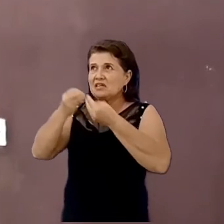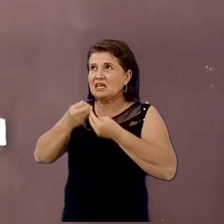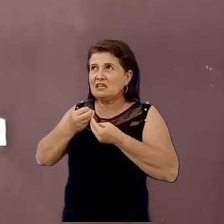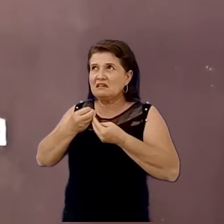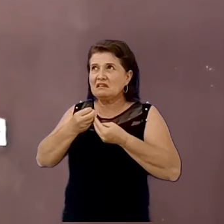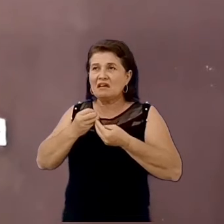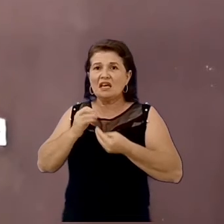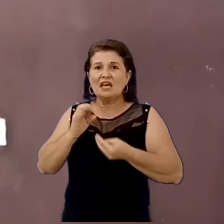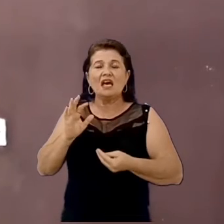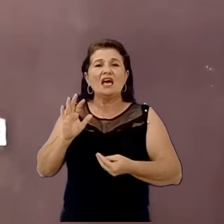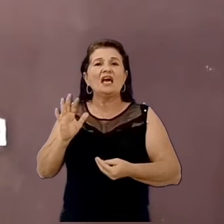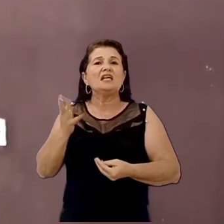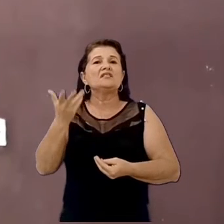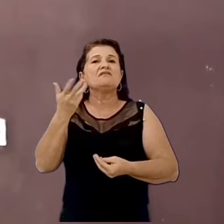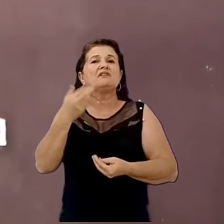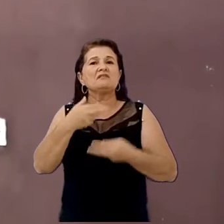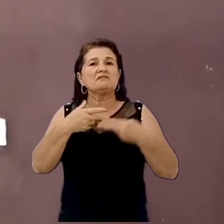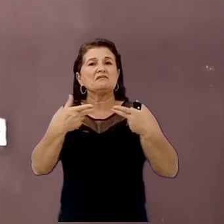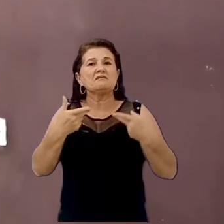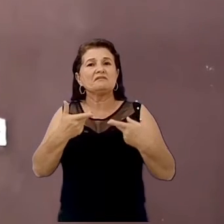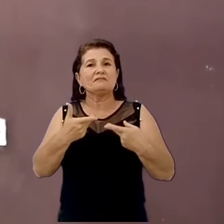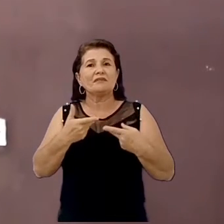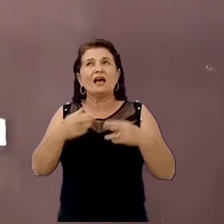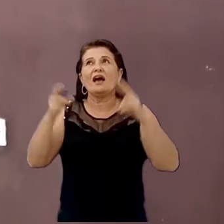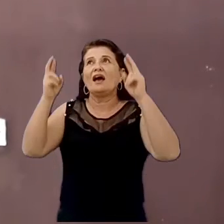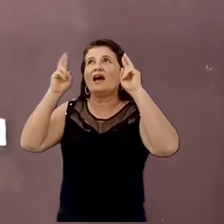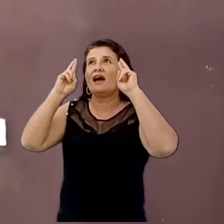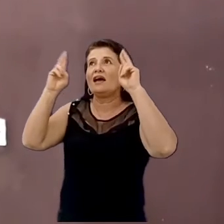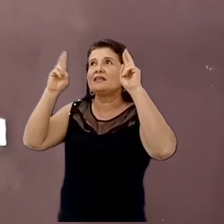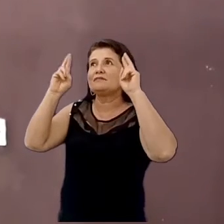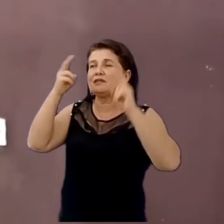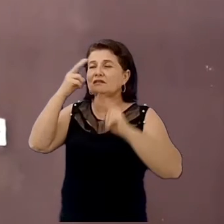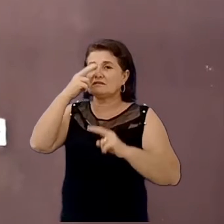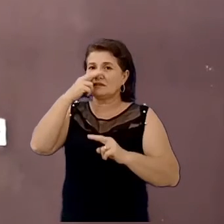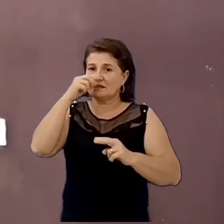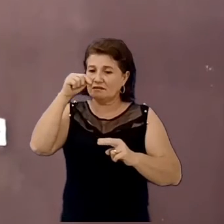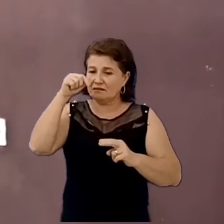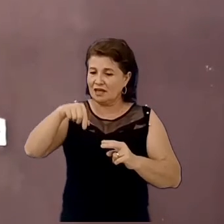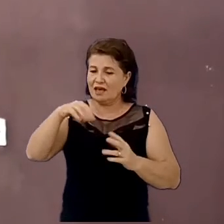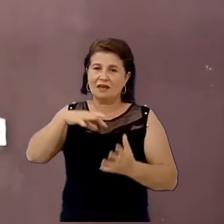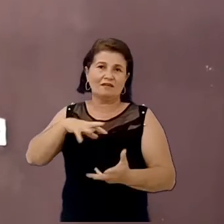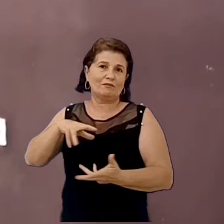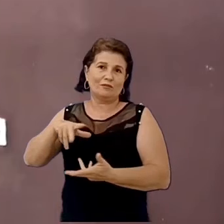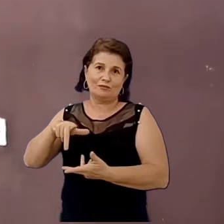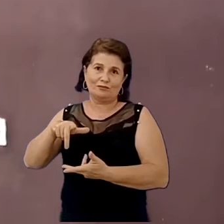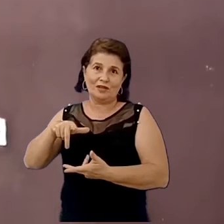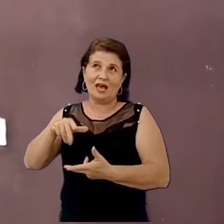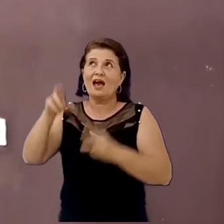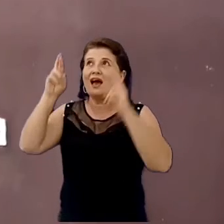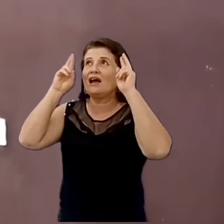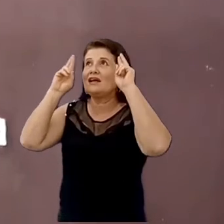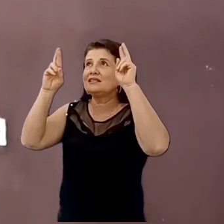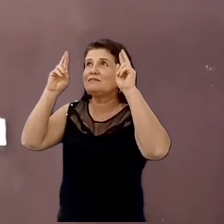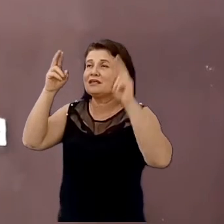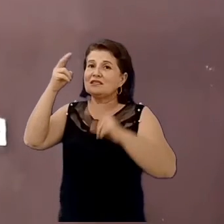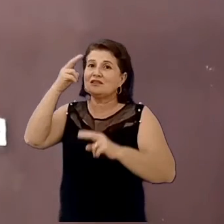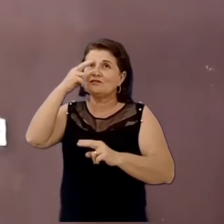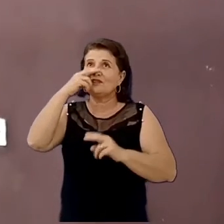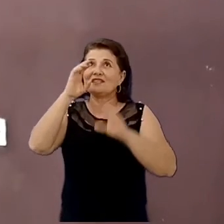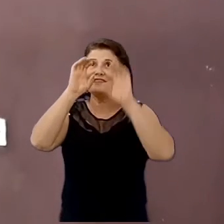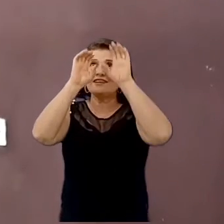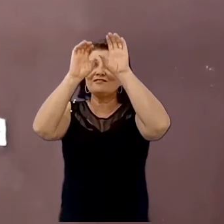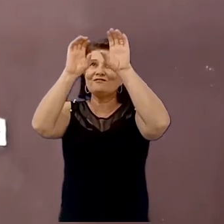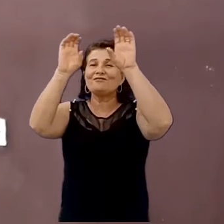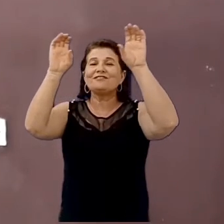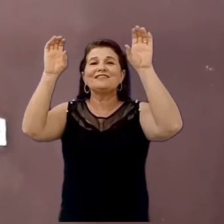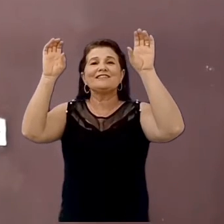solução? A esperança do crente não está aqui. A esperança do crente está nos céus. E é lá que está